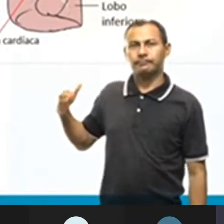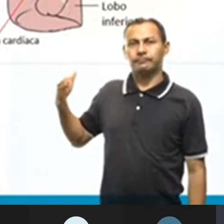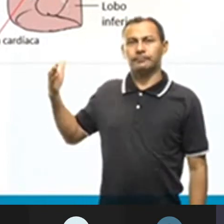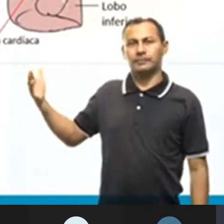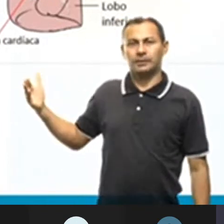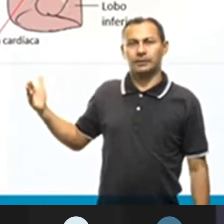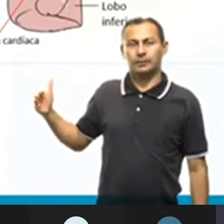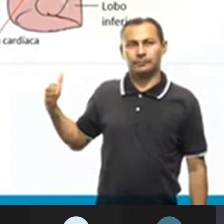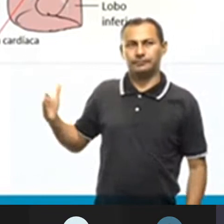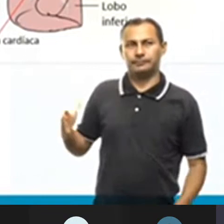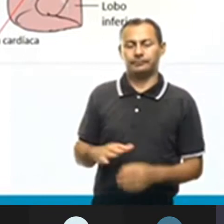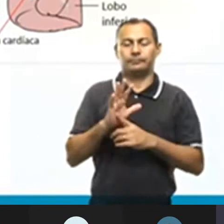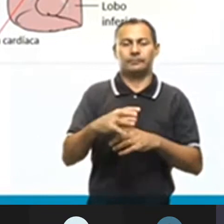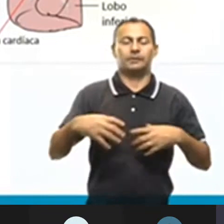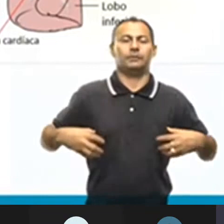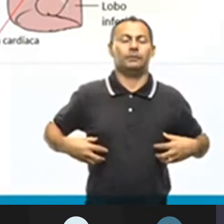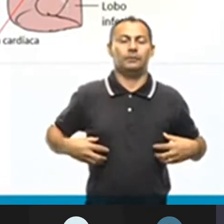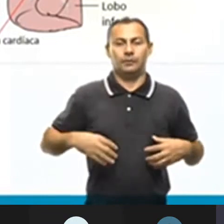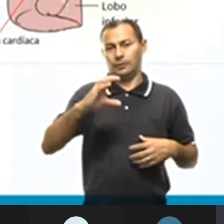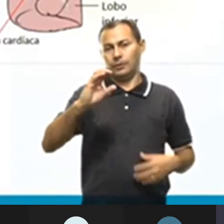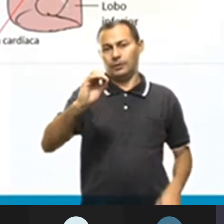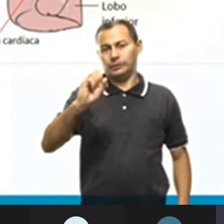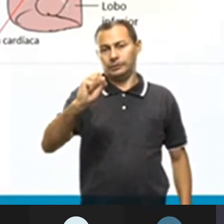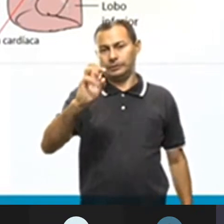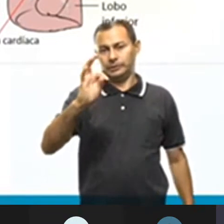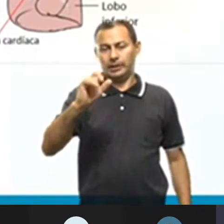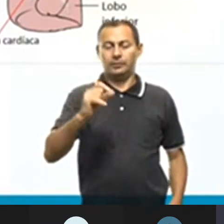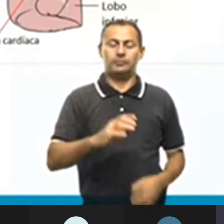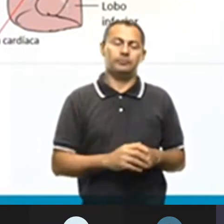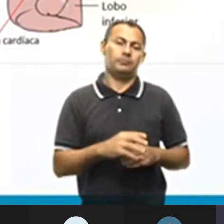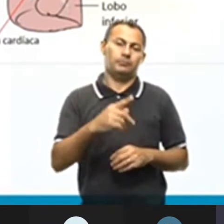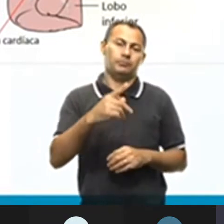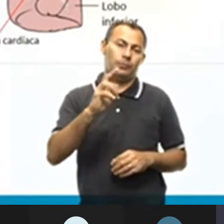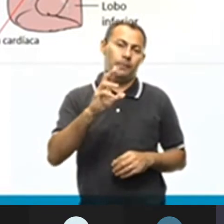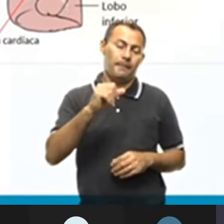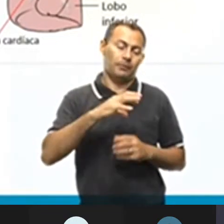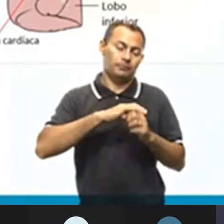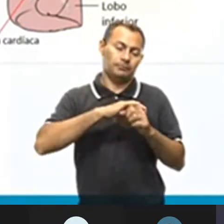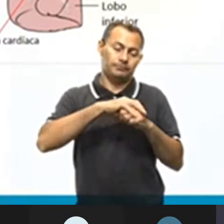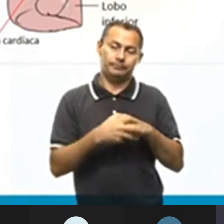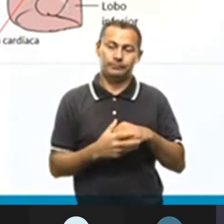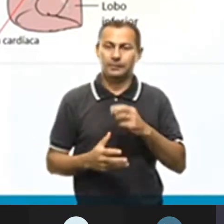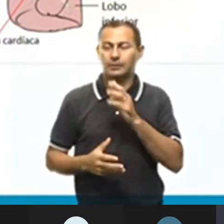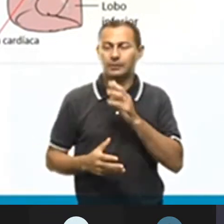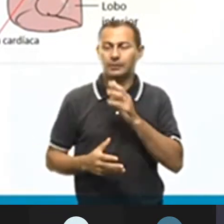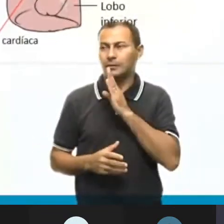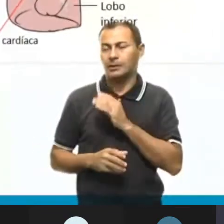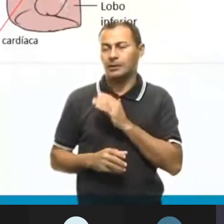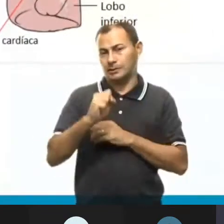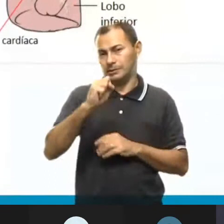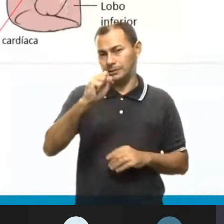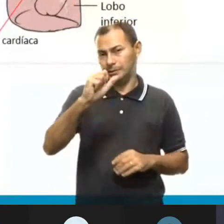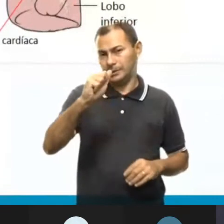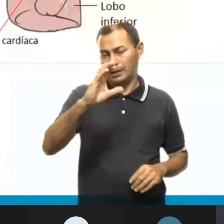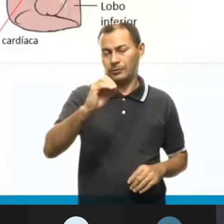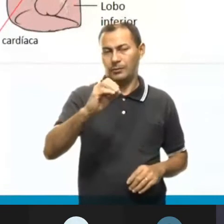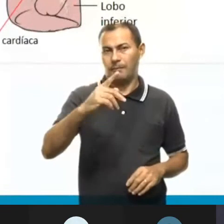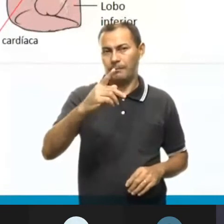minhas costelas. E o pulmão, ele é revestido por uma estrutura que nós chamamos de